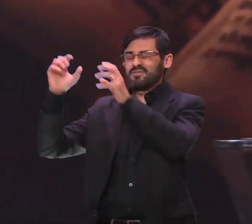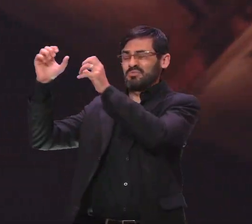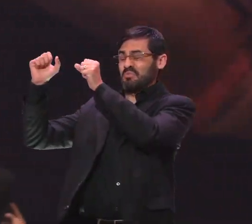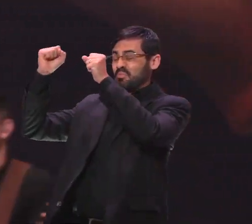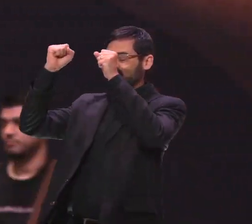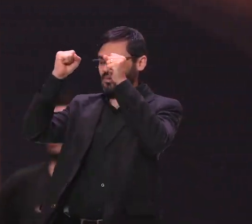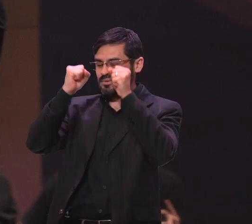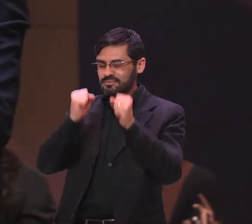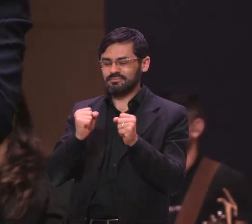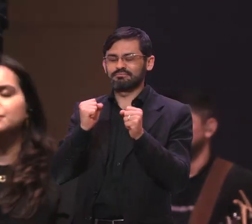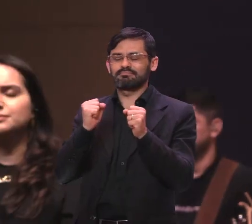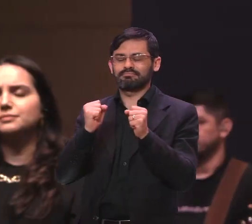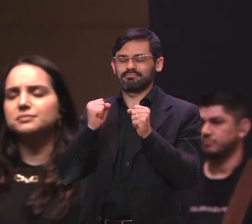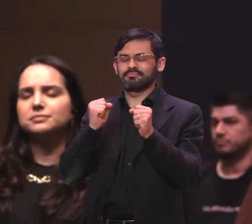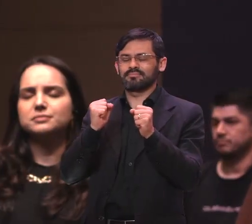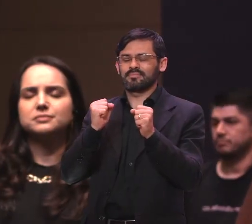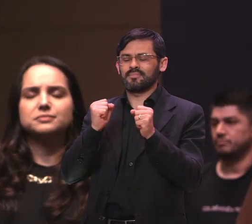poderoso.